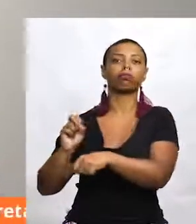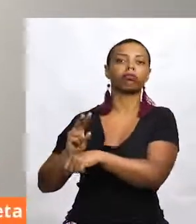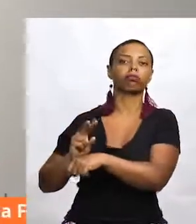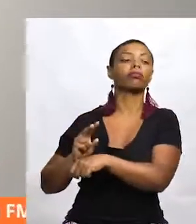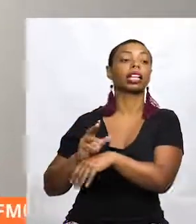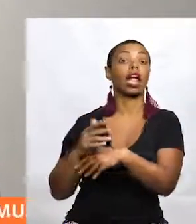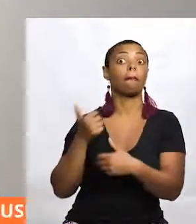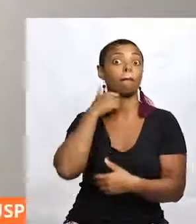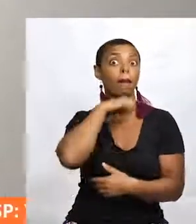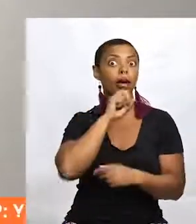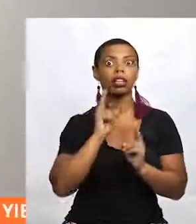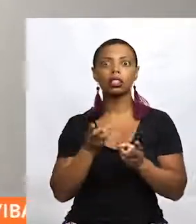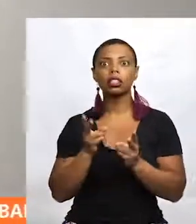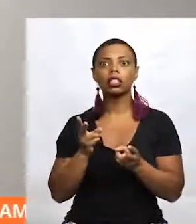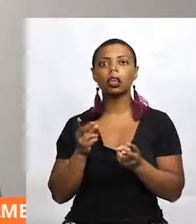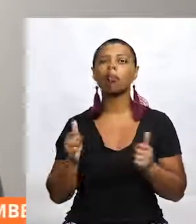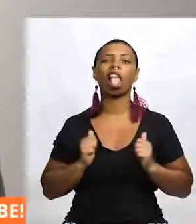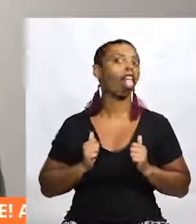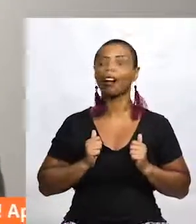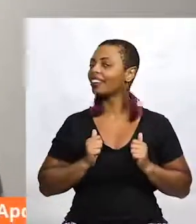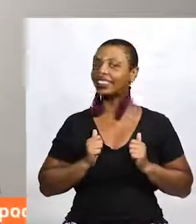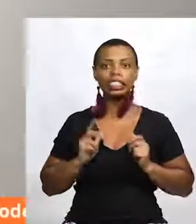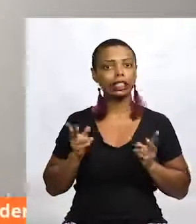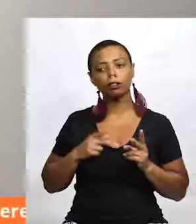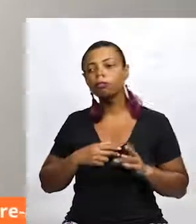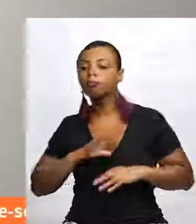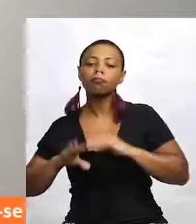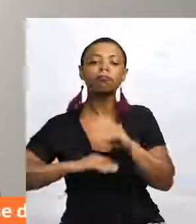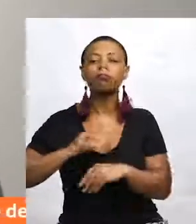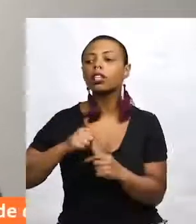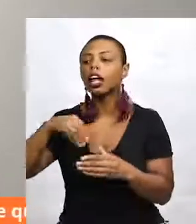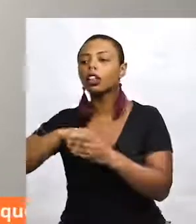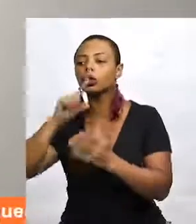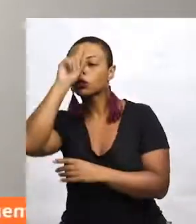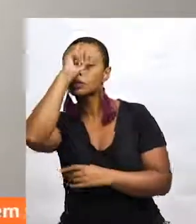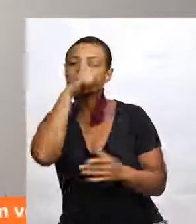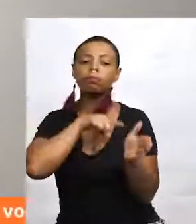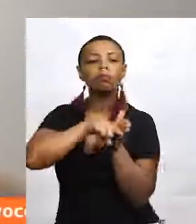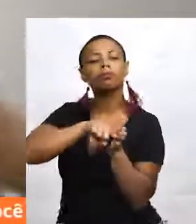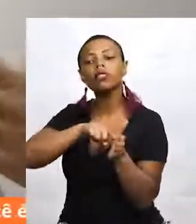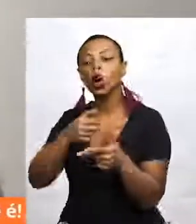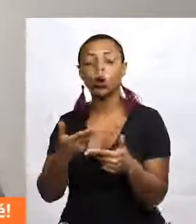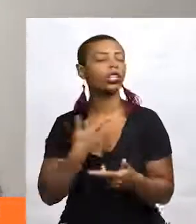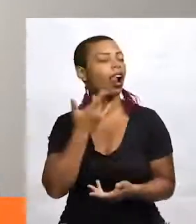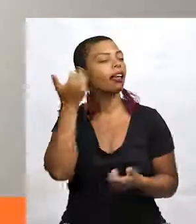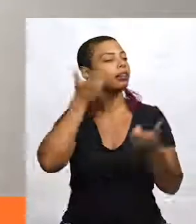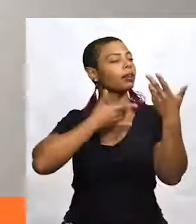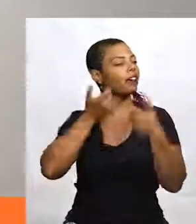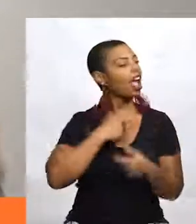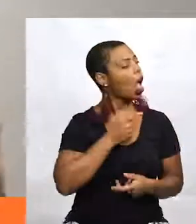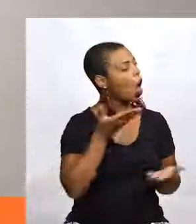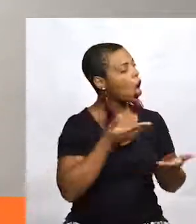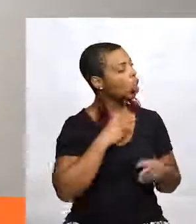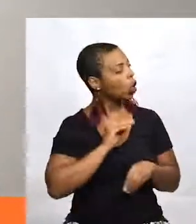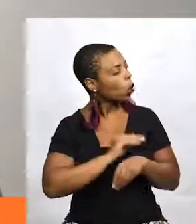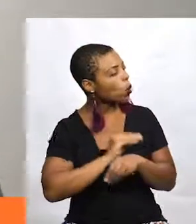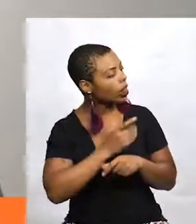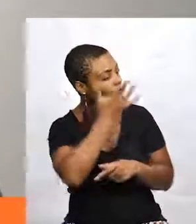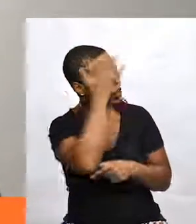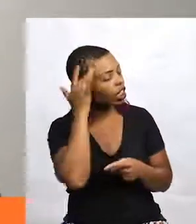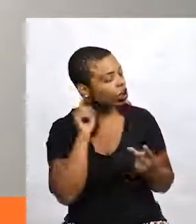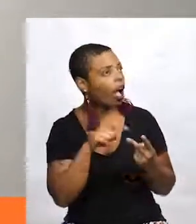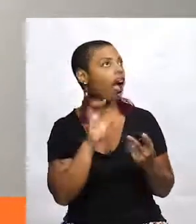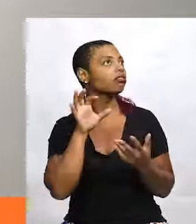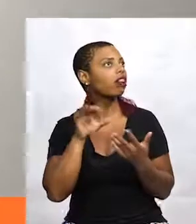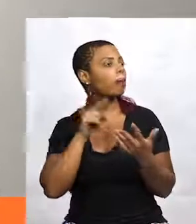se envolveu muito, né, ela, com os casos no hospital, hoje eu cuidei disso, hoje eu fiz aquilo, então ela chegava em casa